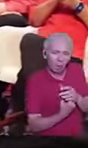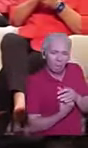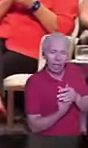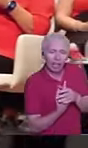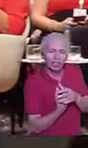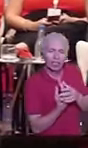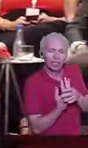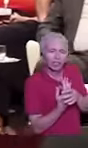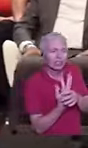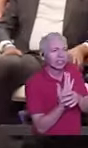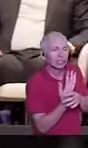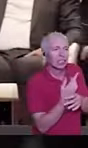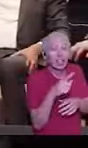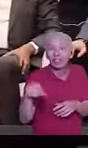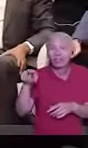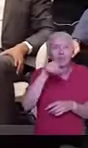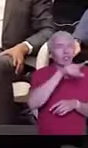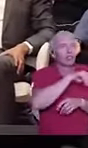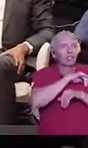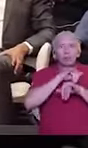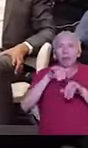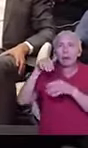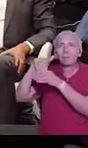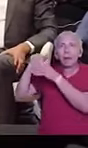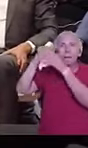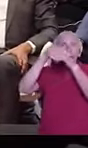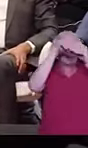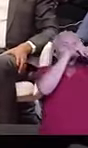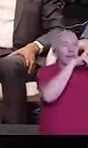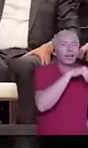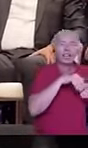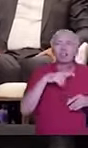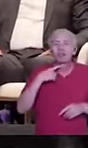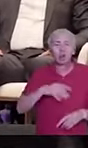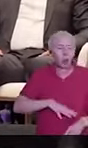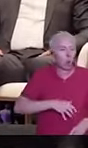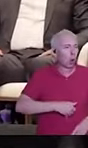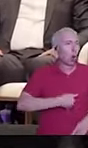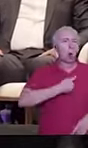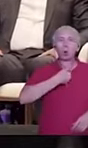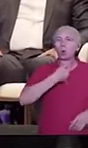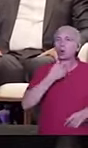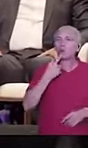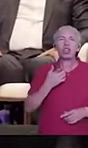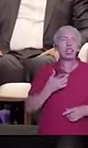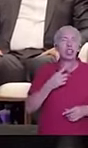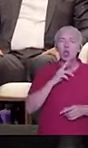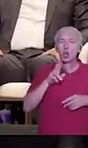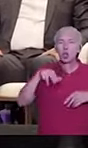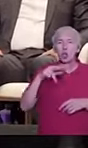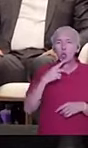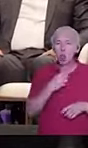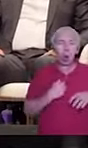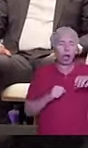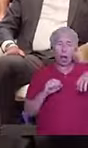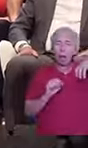em campanha. E vocês vão ter orgulho de dizer: nunca se tratou quilombola como está sendo tratado. Nunca